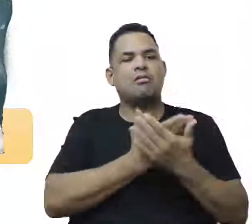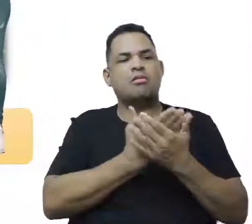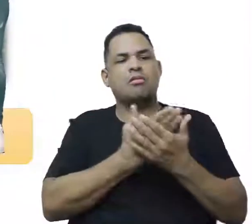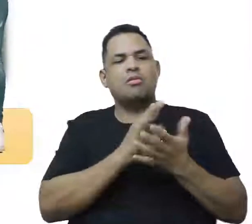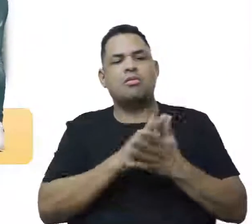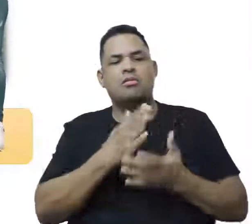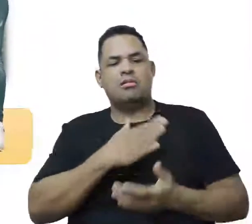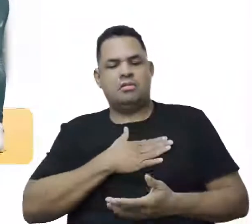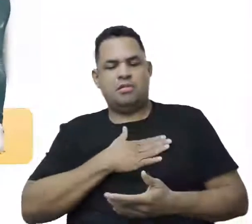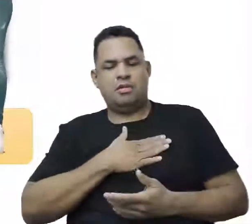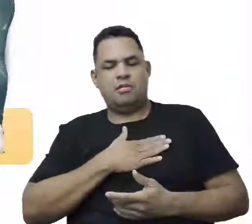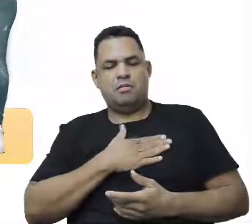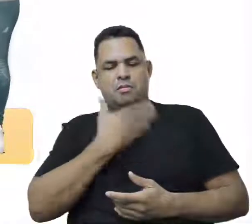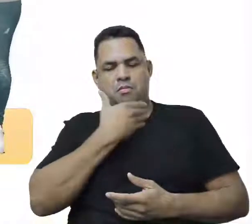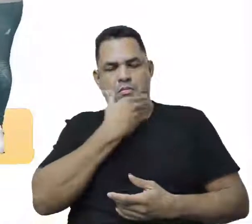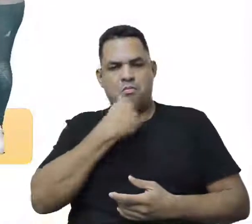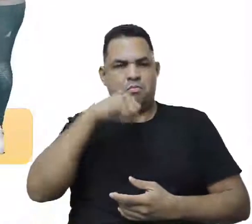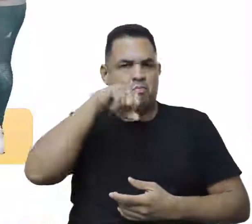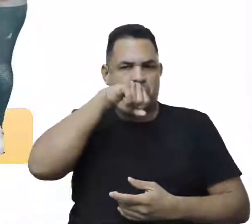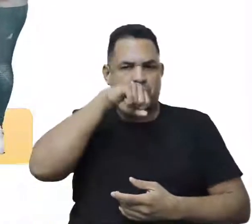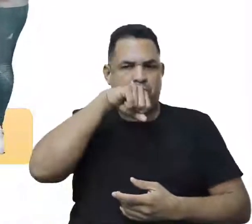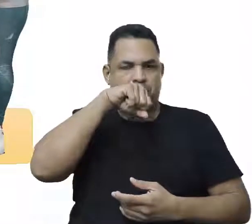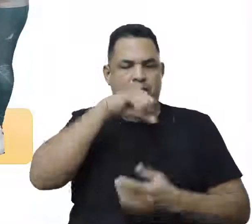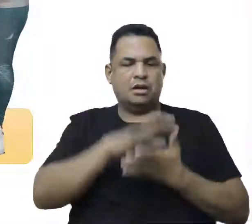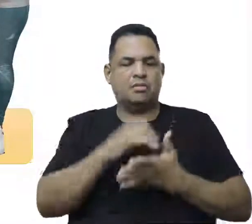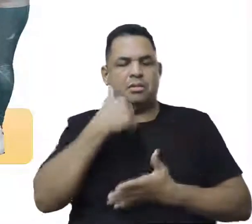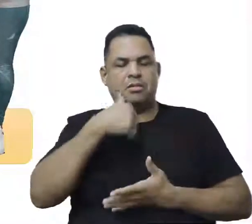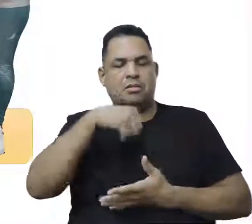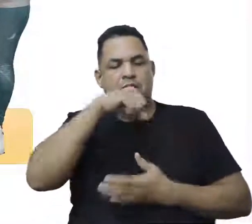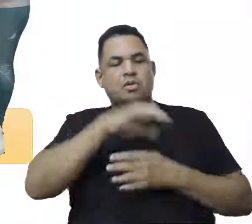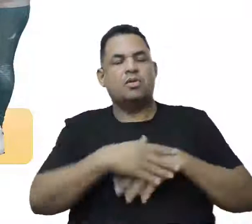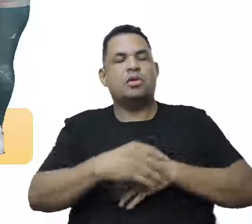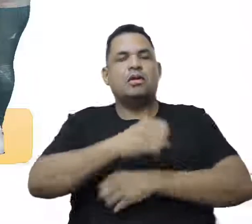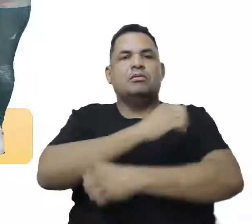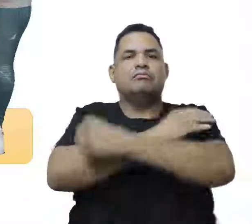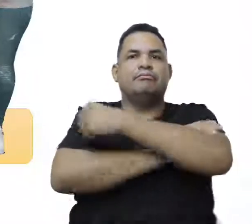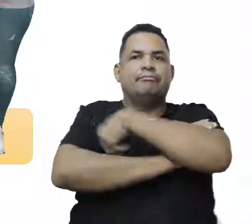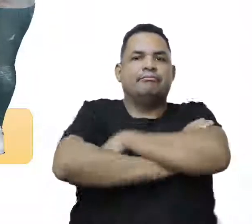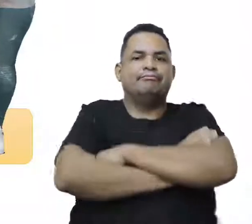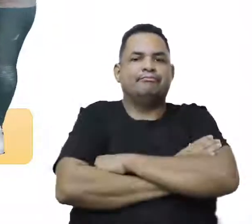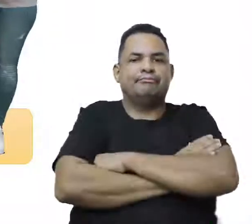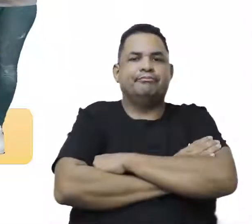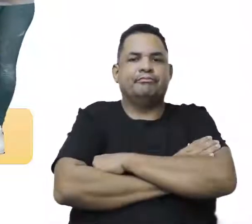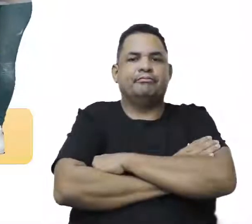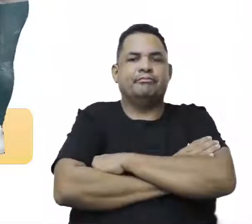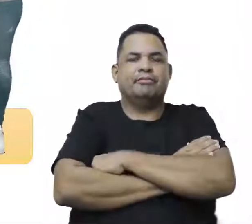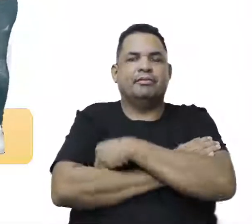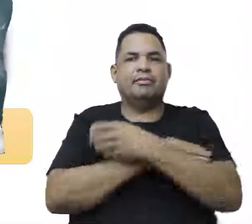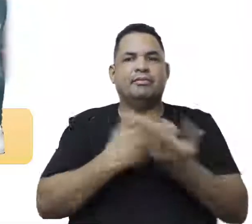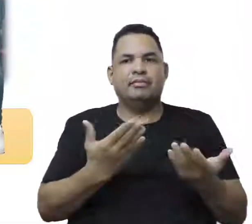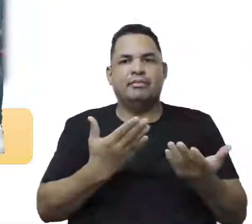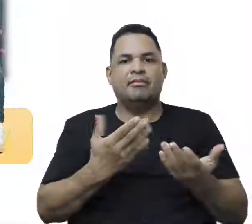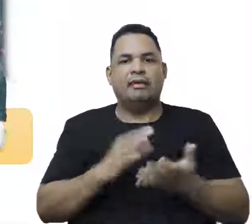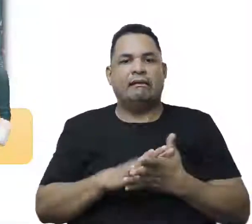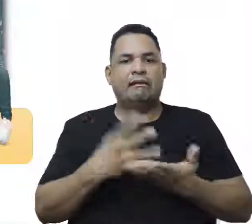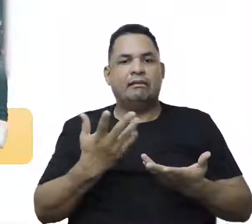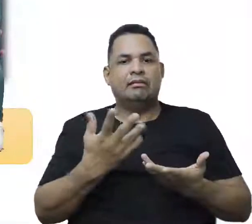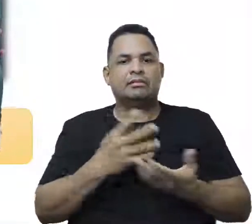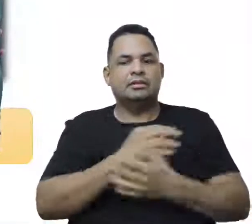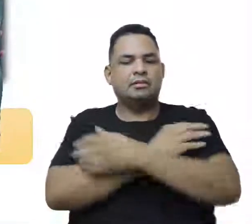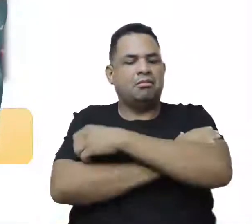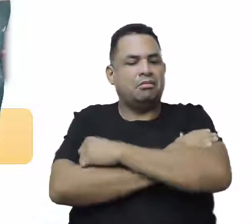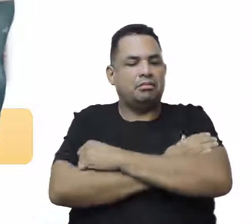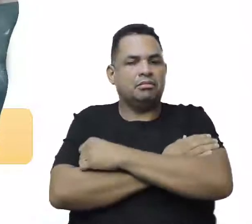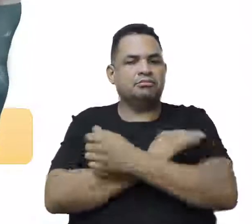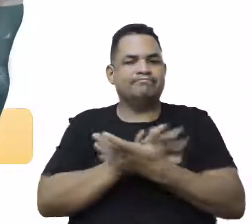pai, minha mãe de braços cruzados. Eita, prof. Elisângela fez alguma coisa. Não, aí já tá. De repente, não julgue só pelo braço